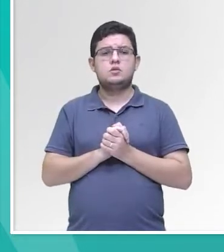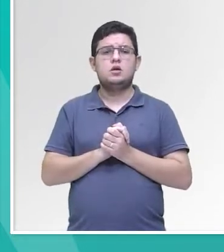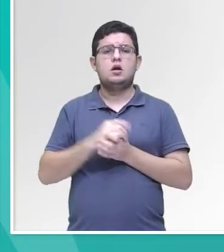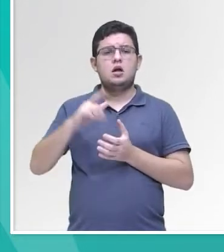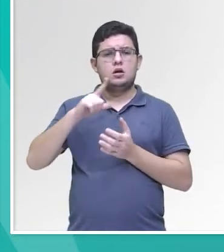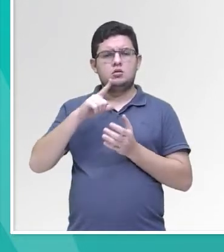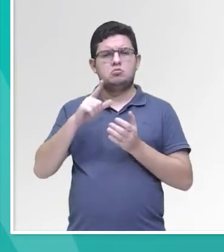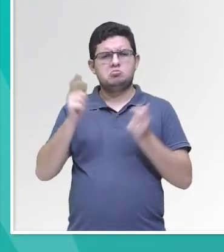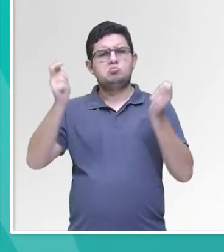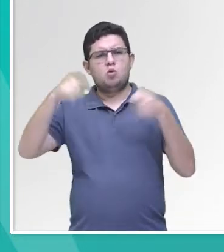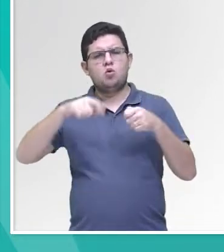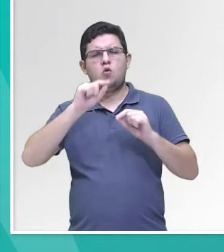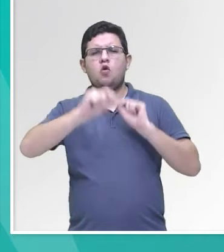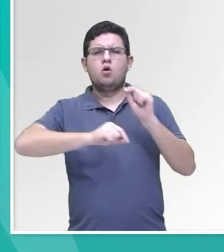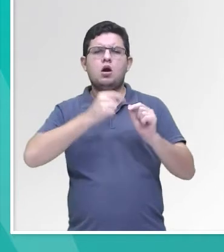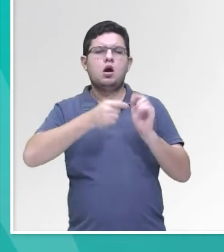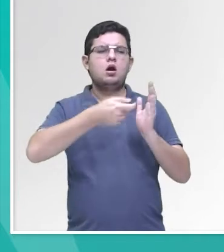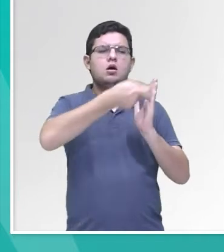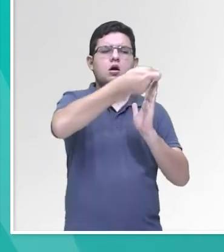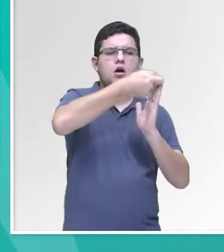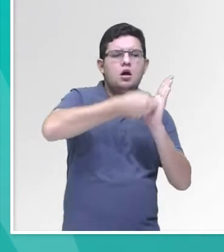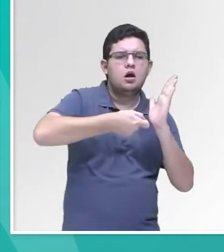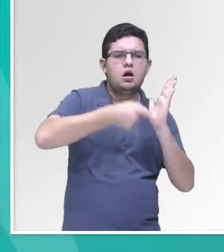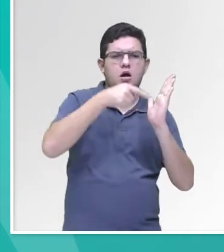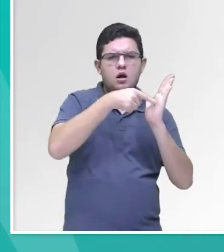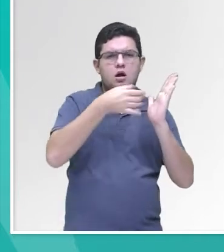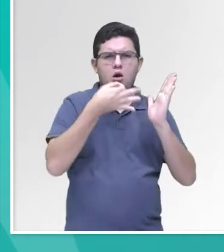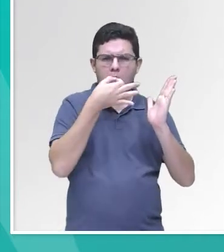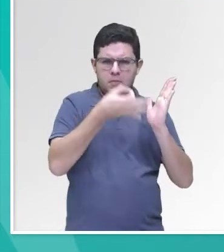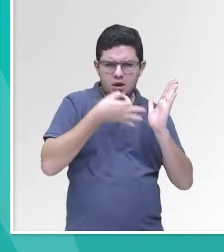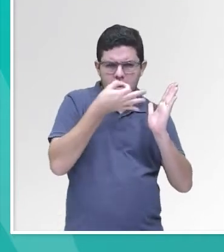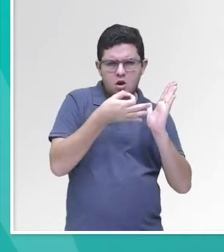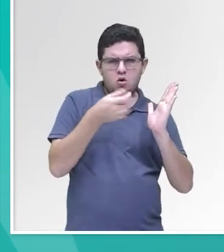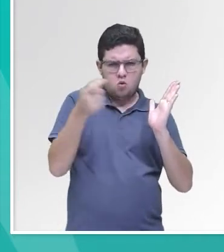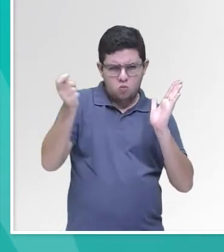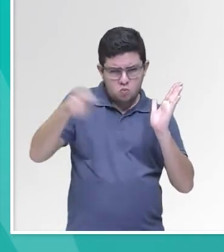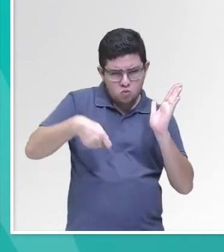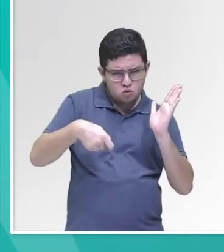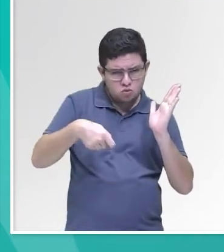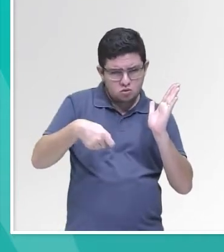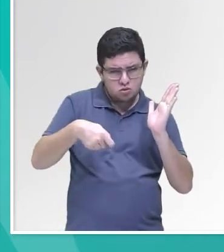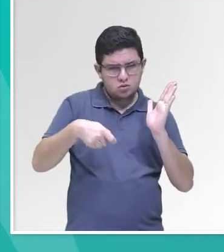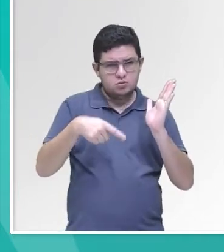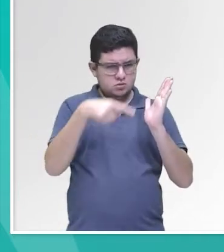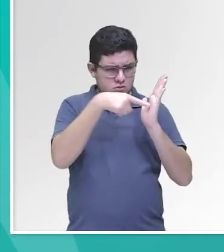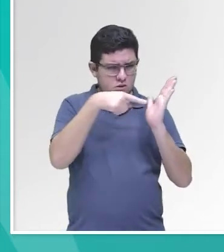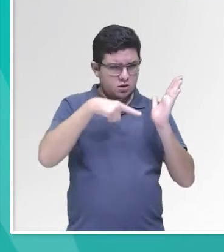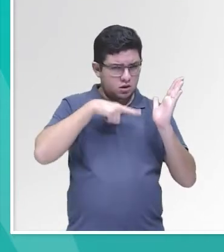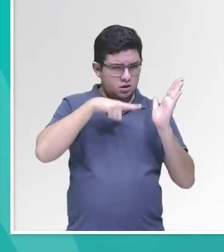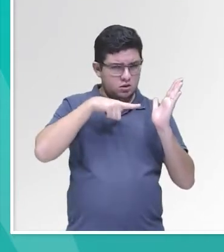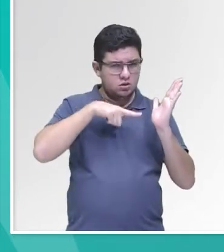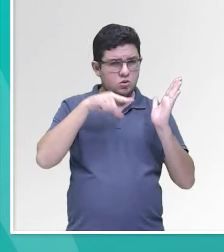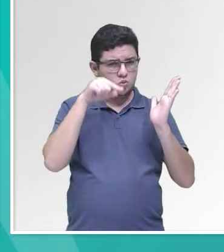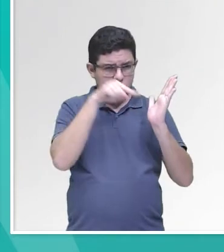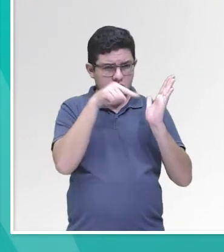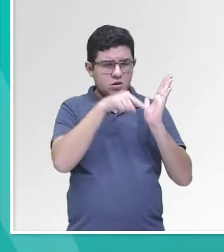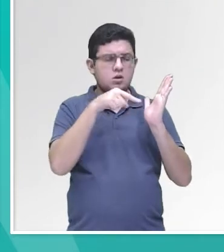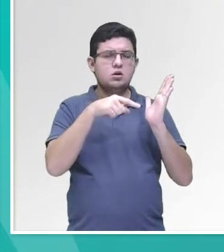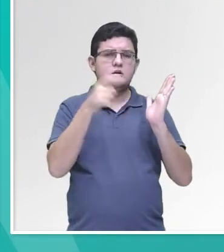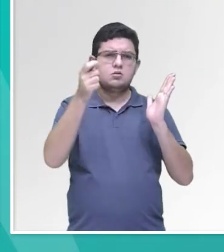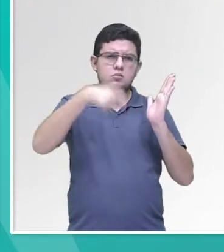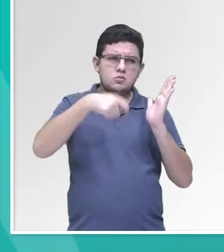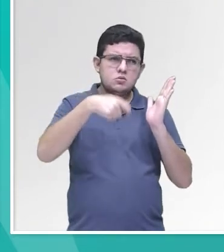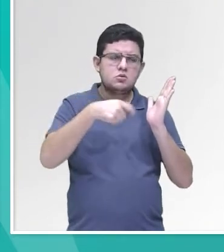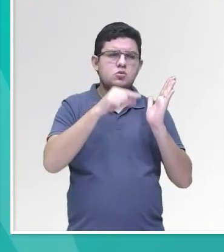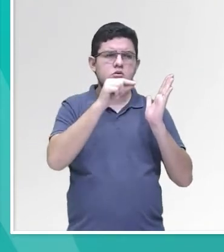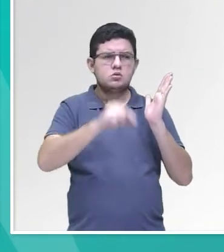de um texto escrito? Ahá! Será que existe um texto escrito que me auxilia nesse processo de expressar